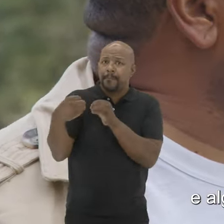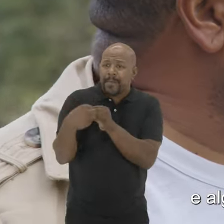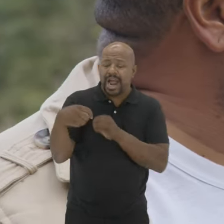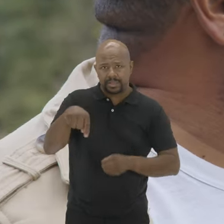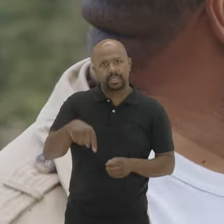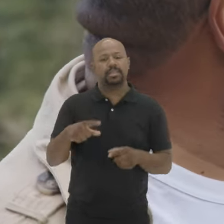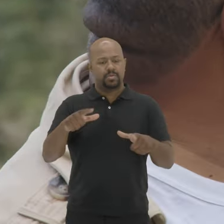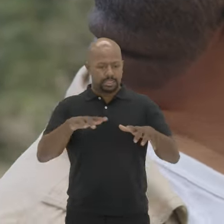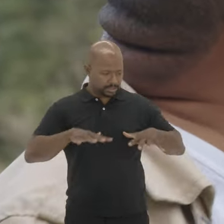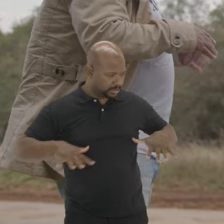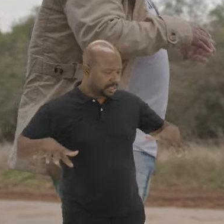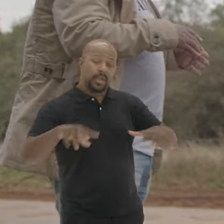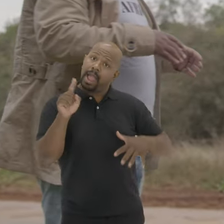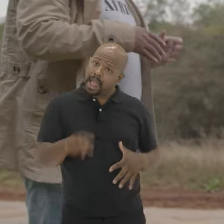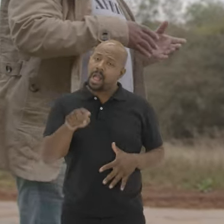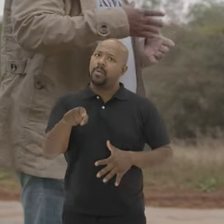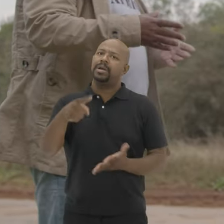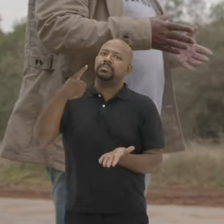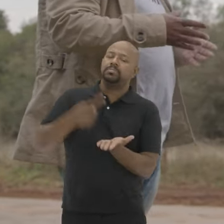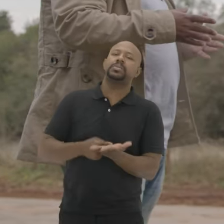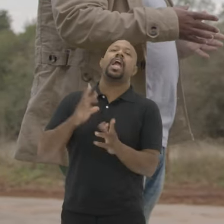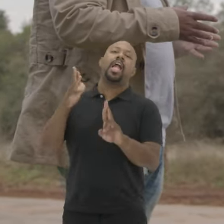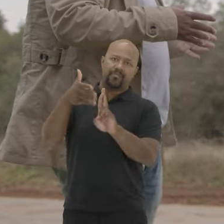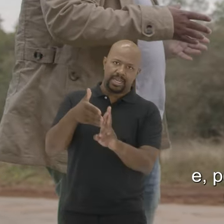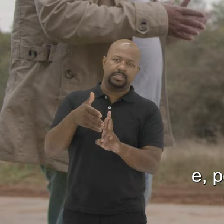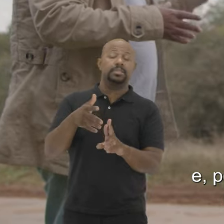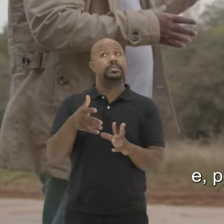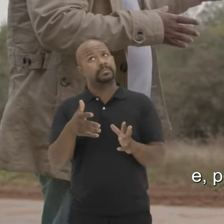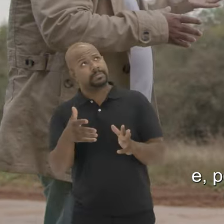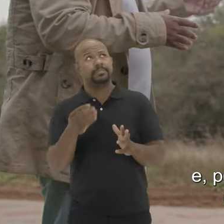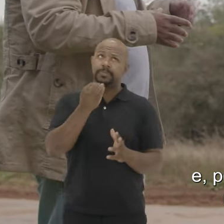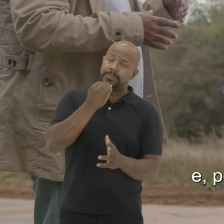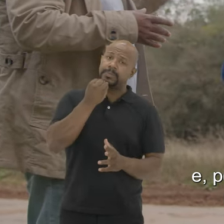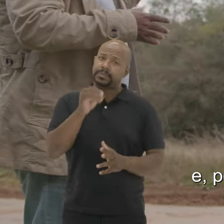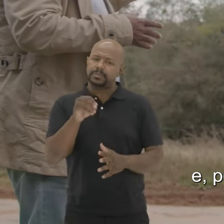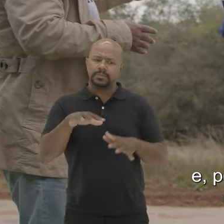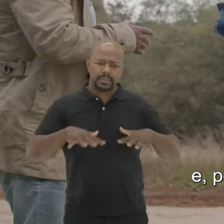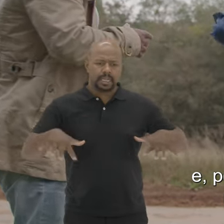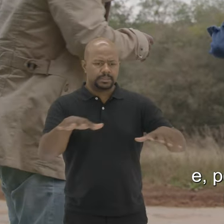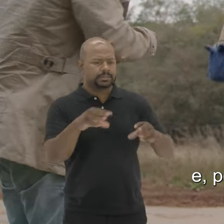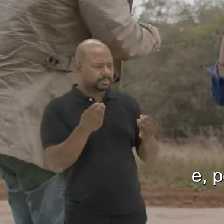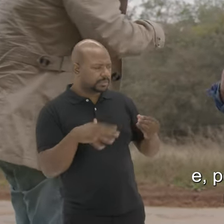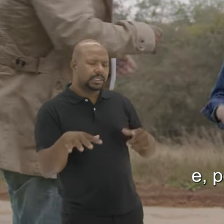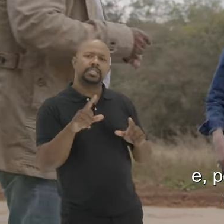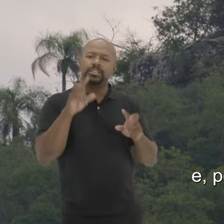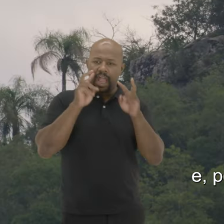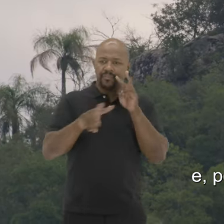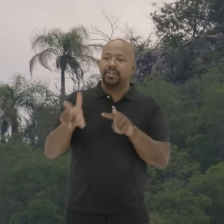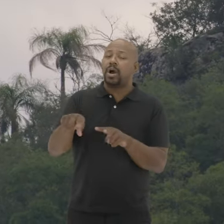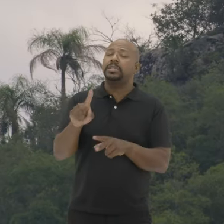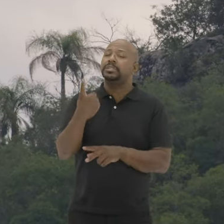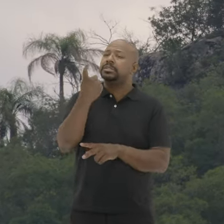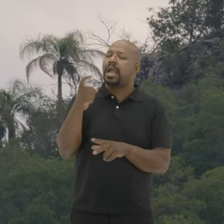aqui perto então esse erro aqui ele é uma dessas referências e possivelmente né então no entorno nesse